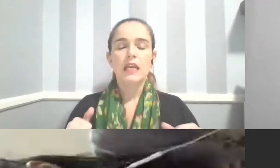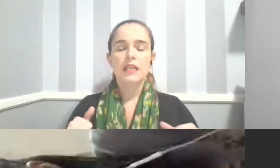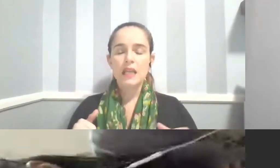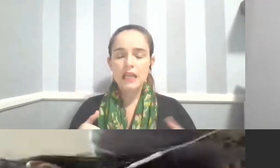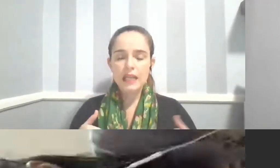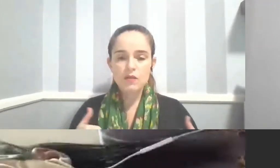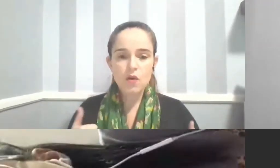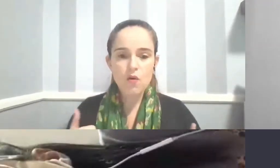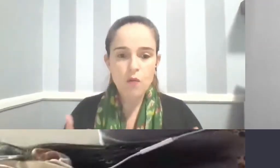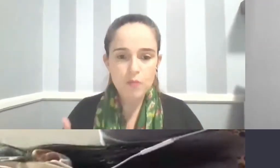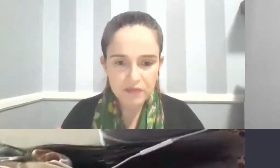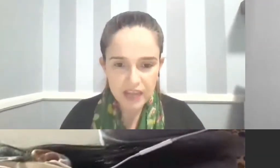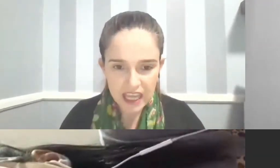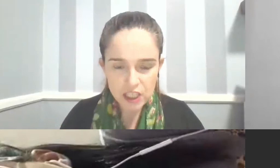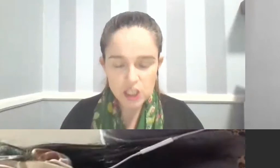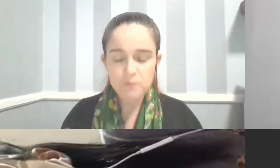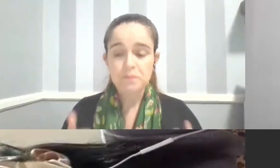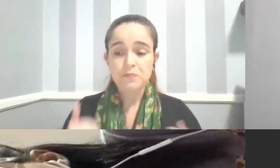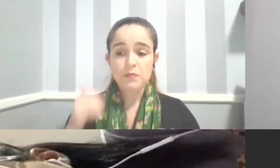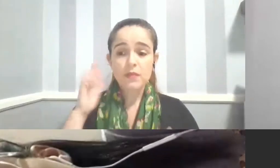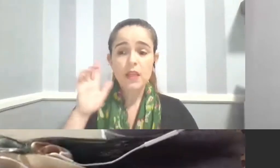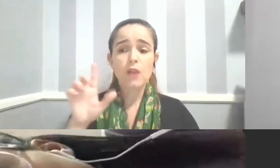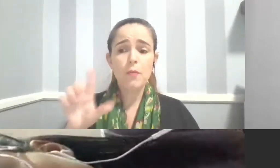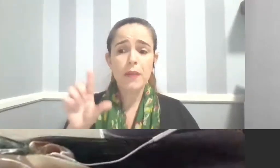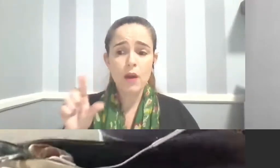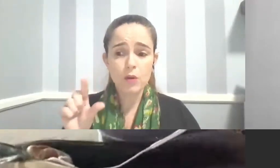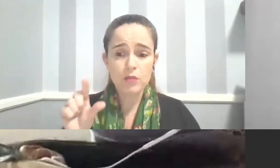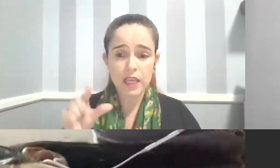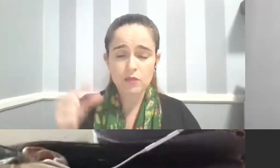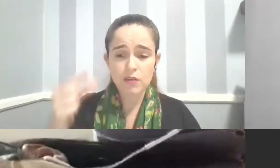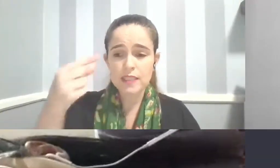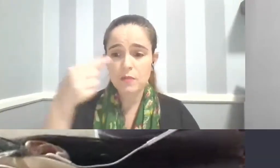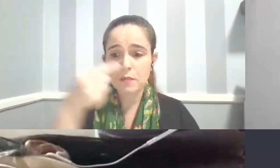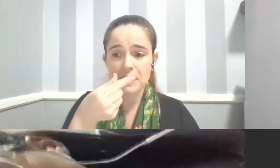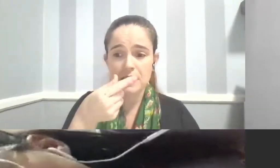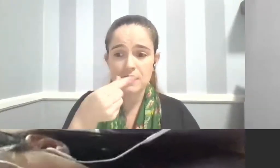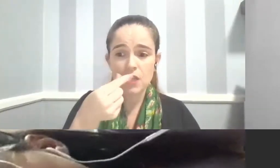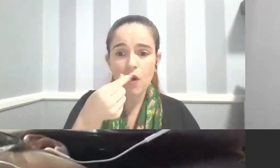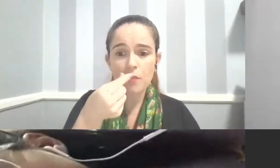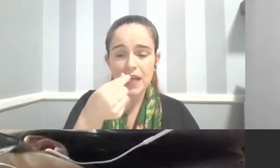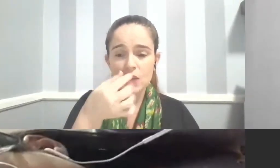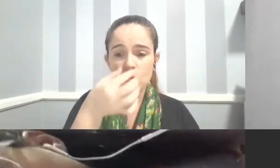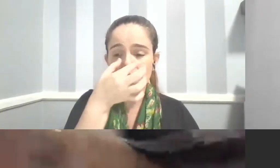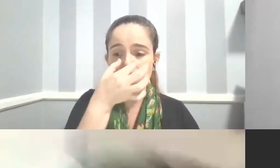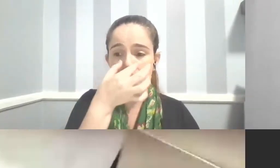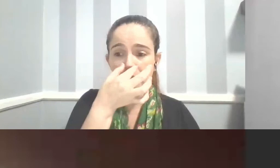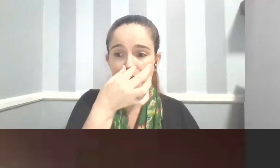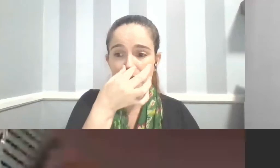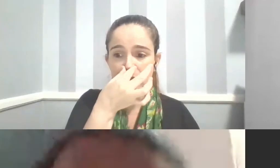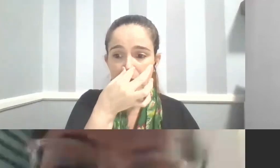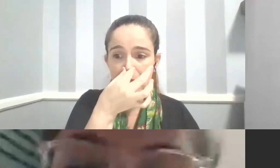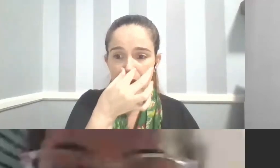fulaninho, inclina o seu corpo para frente, eu vou pegar o meu dedo, vou fazer uma pinçazinha igual um pregador e